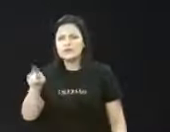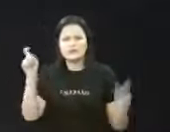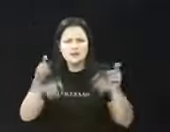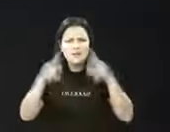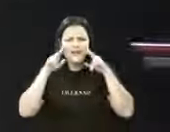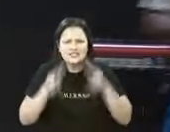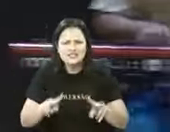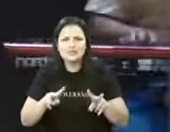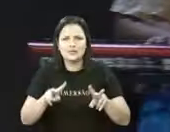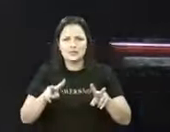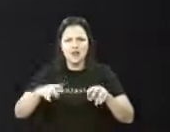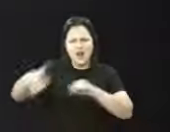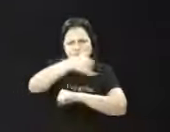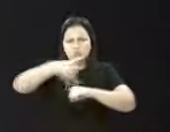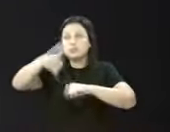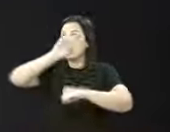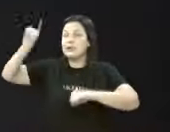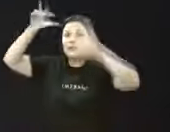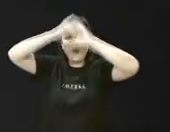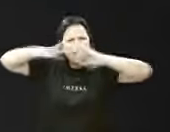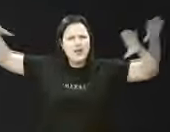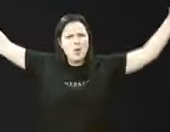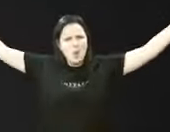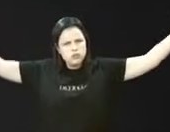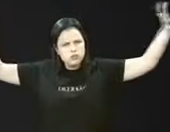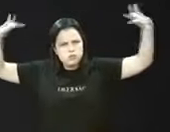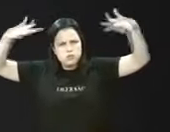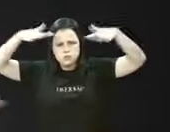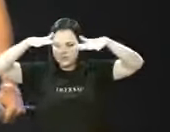Ele vai tocar em quem precisa.